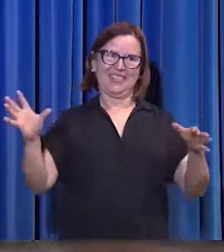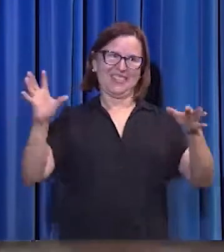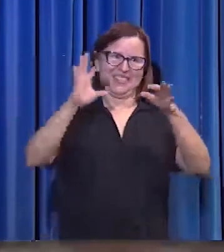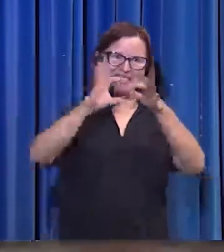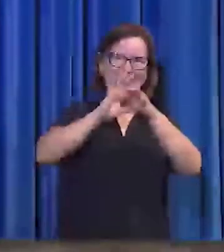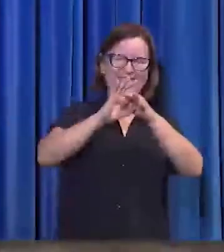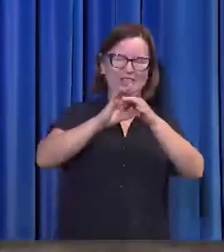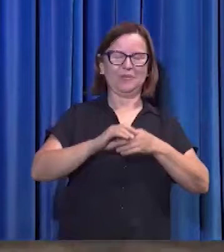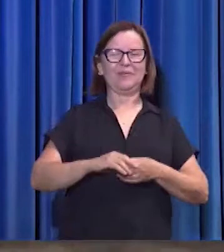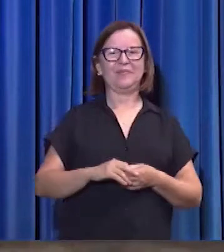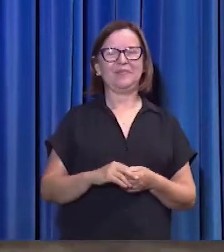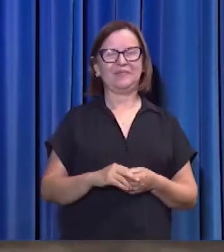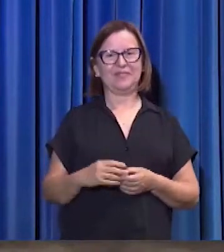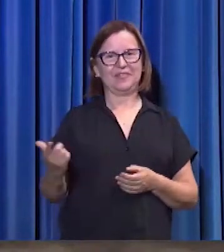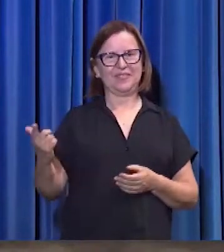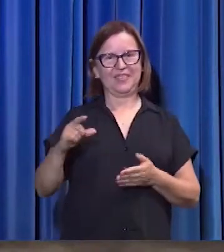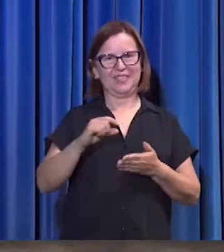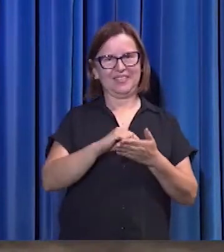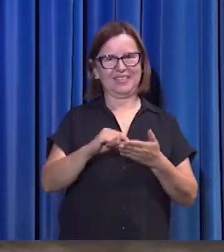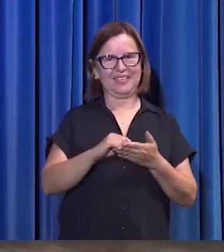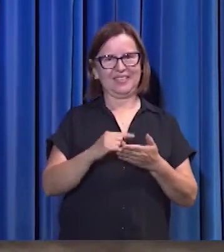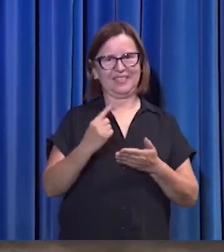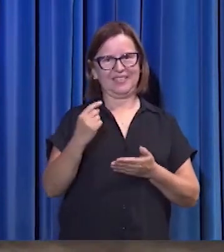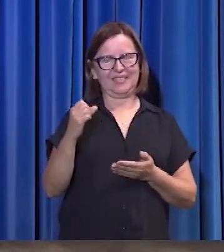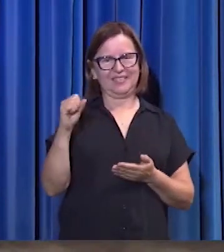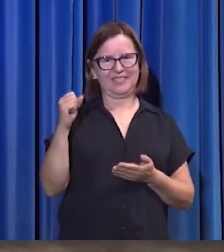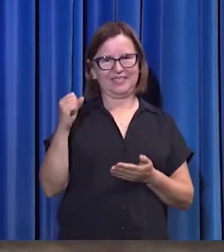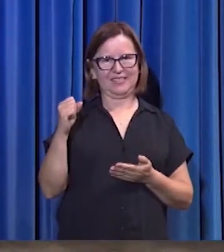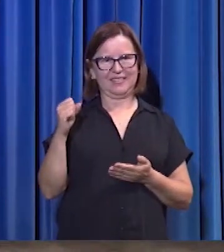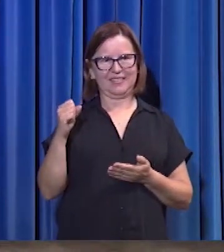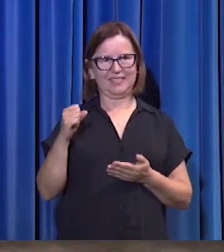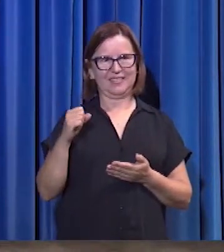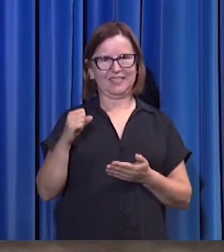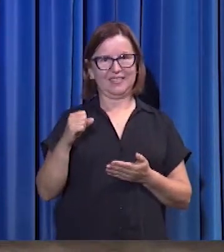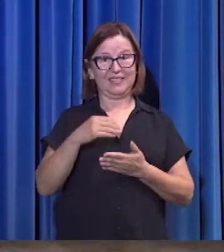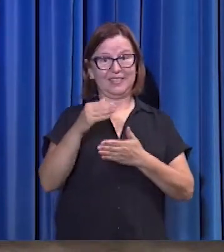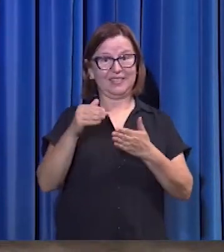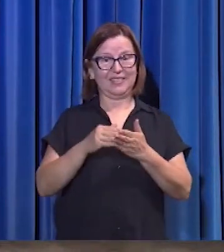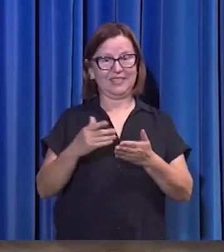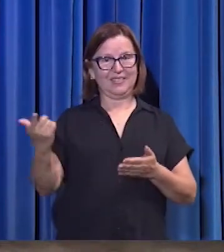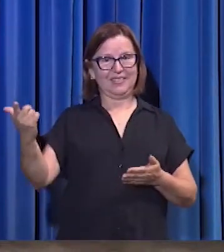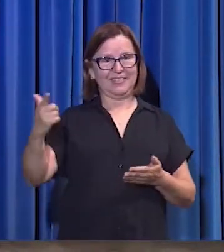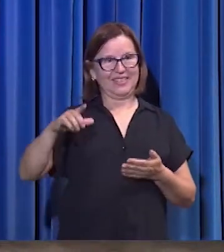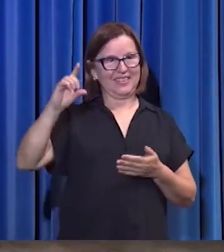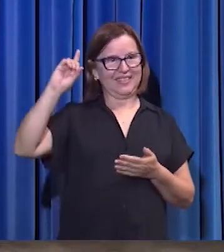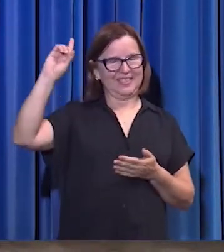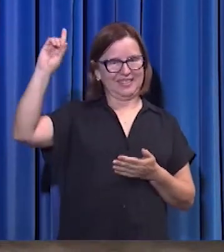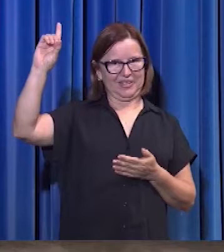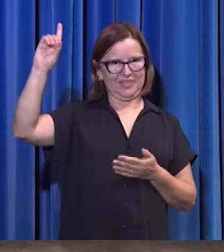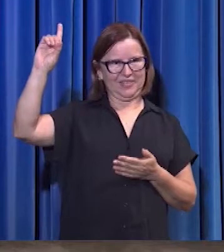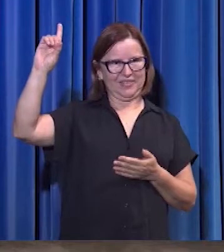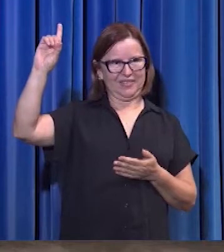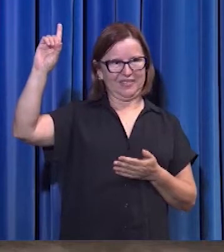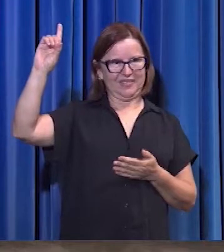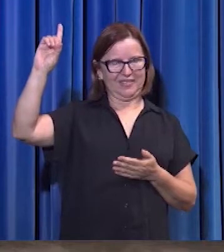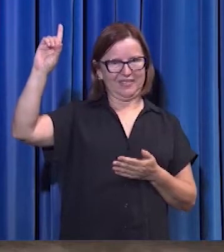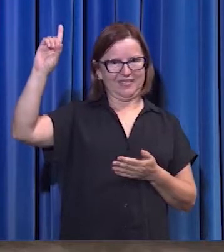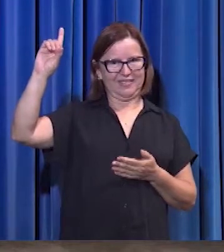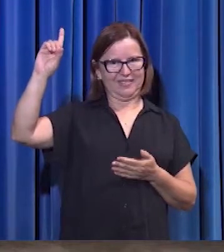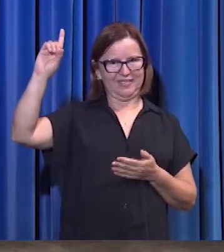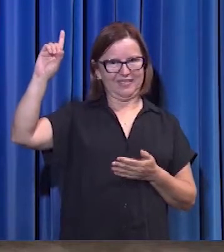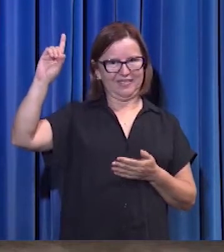coisa, vamos voltar ao versículo anterior. Tudo provém de Deus que